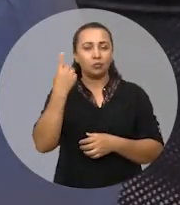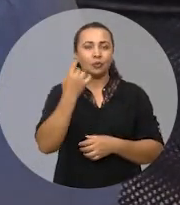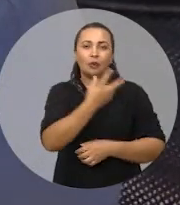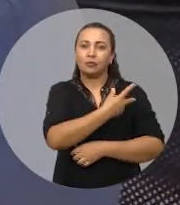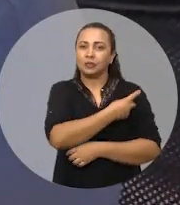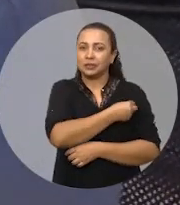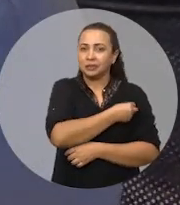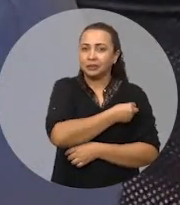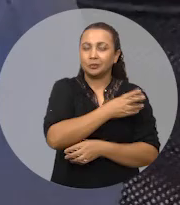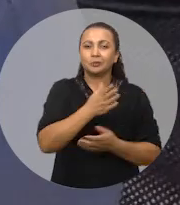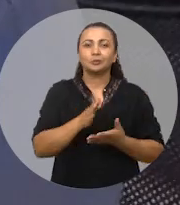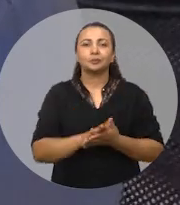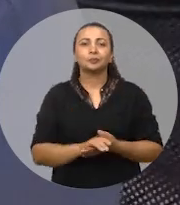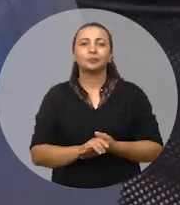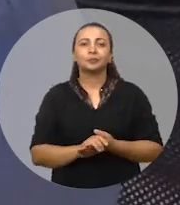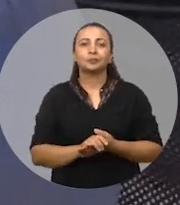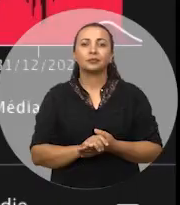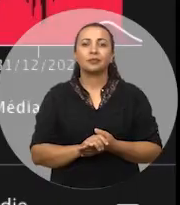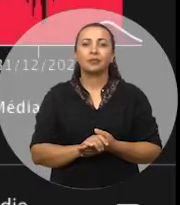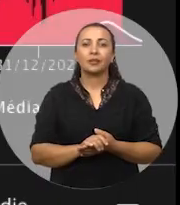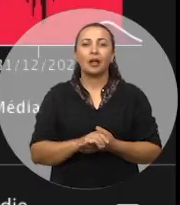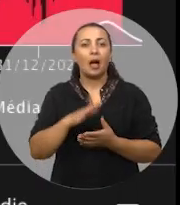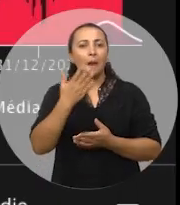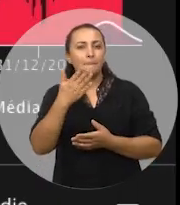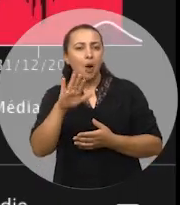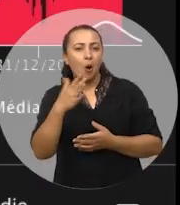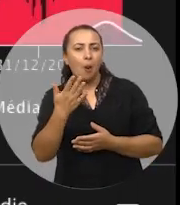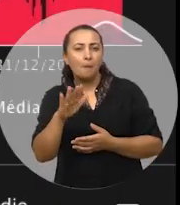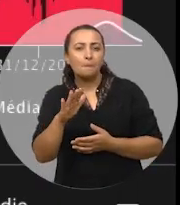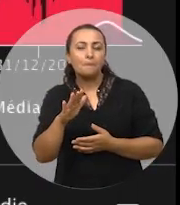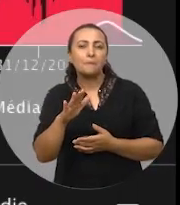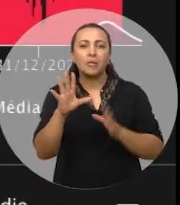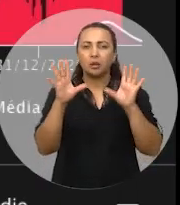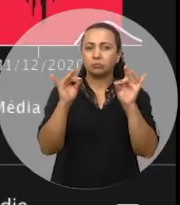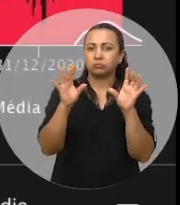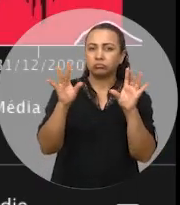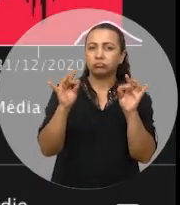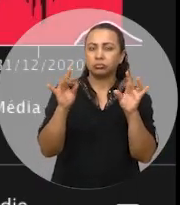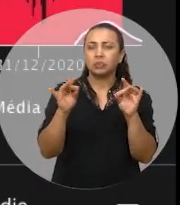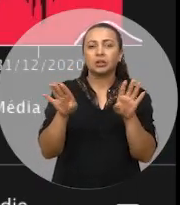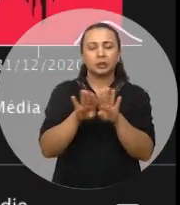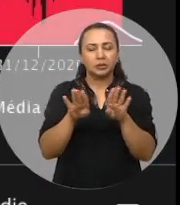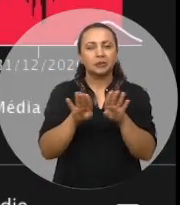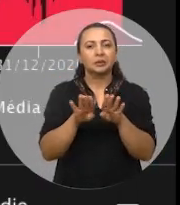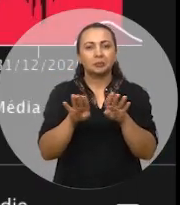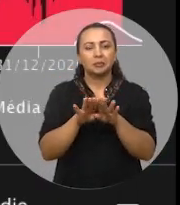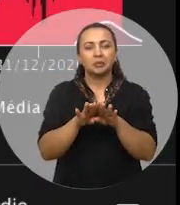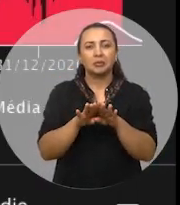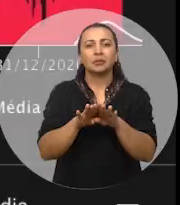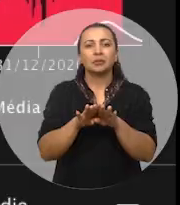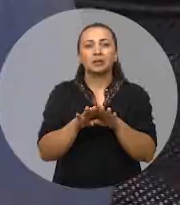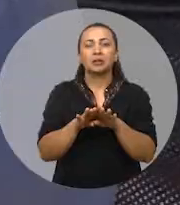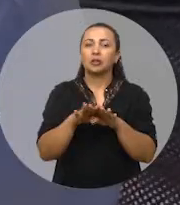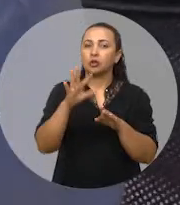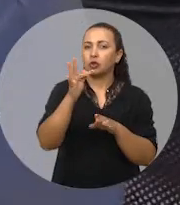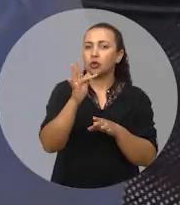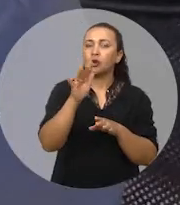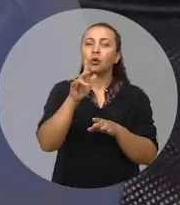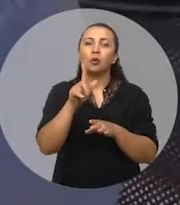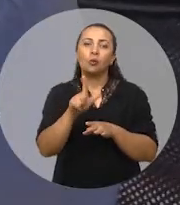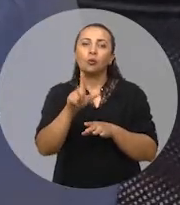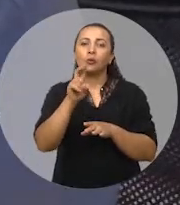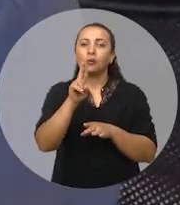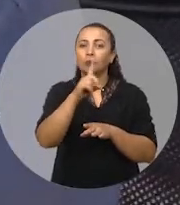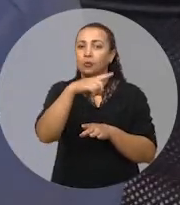de vacinação. A moderada taxa de contágio, também moderada supressão de fluxo